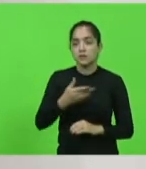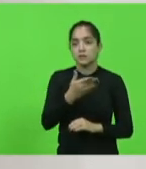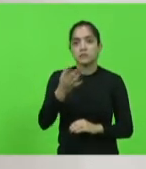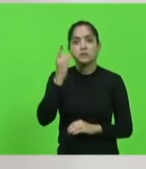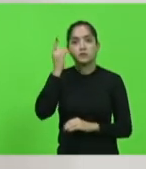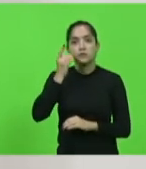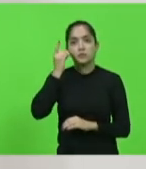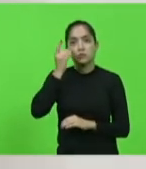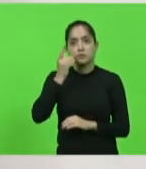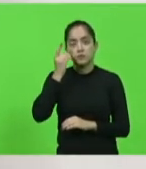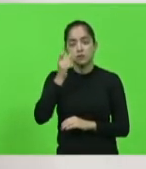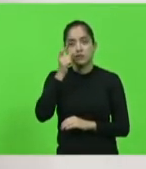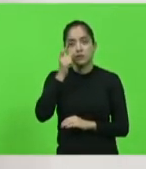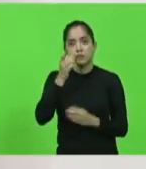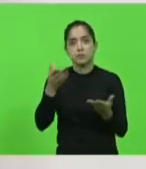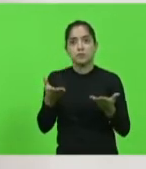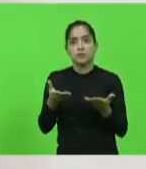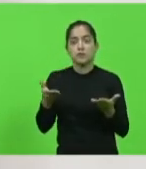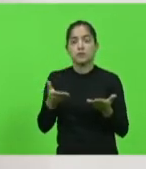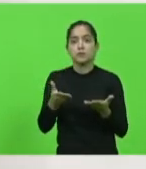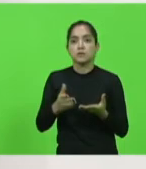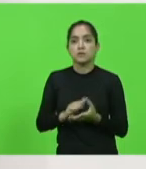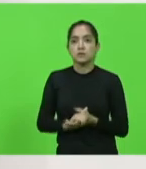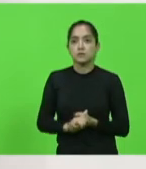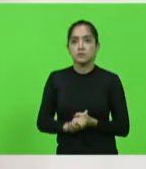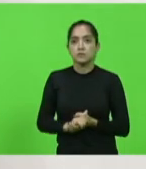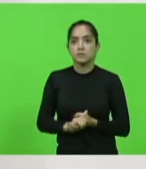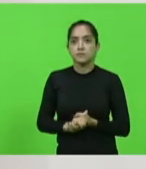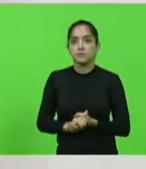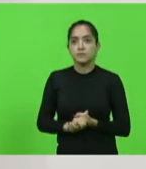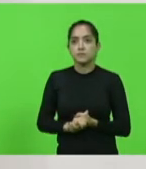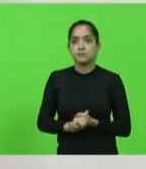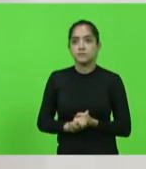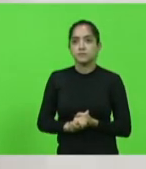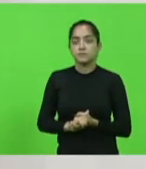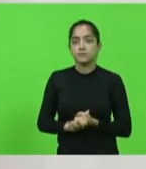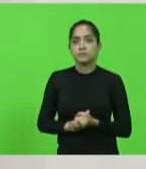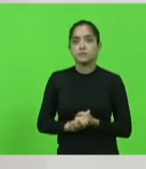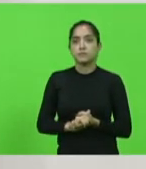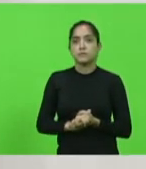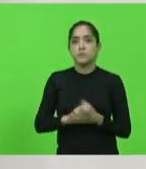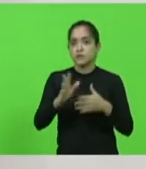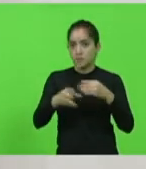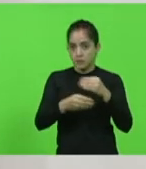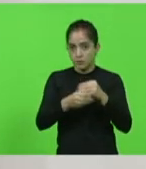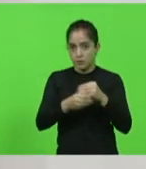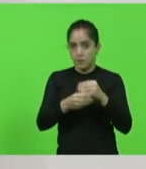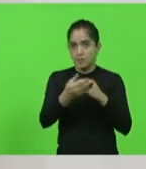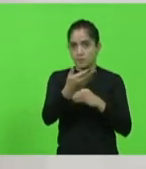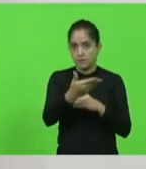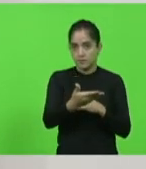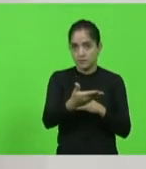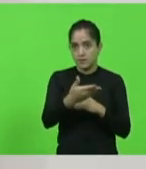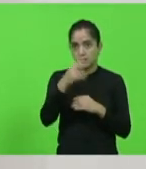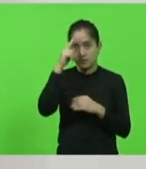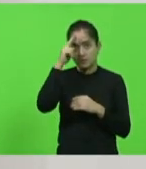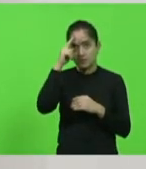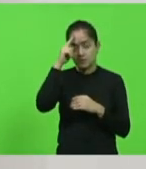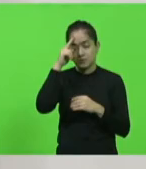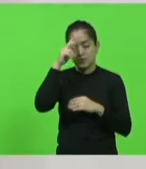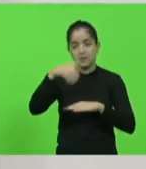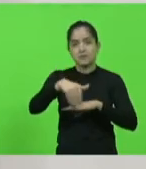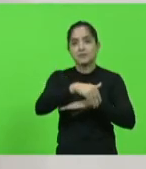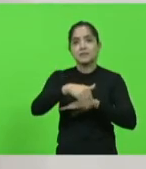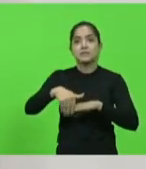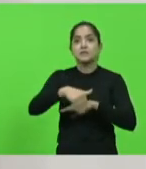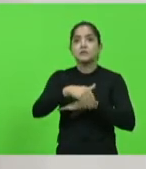deputadas, a quem nos acompanha. E apenas para complementar a história das rodovias